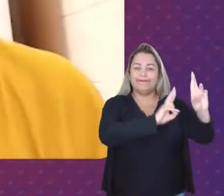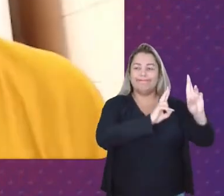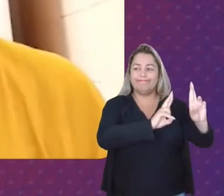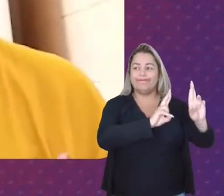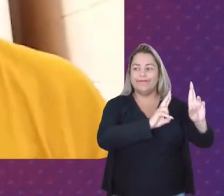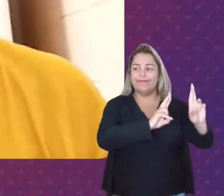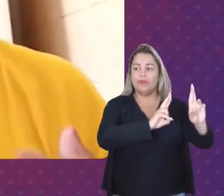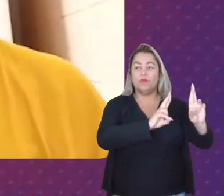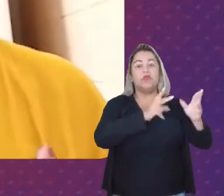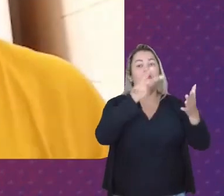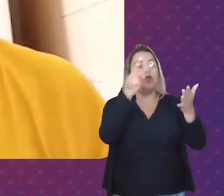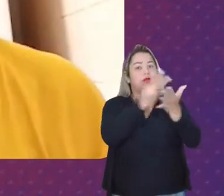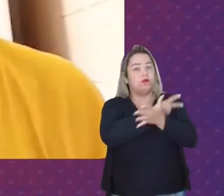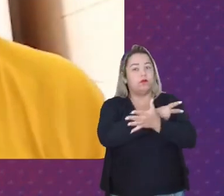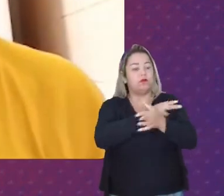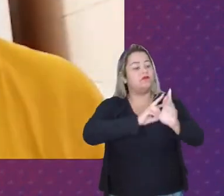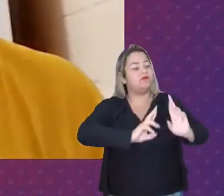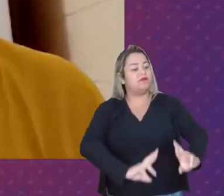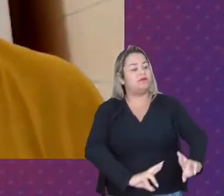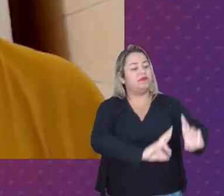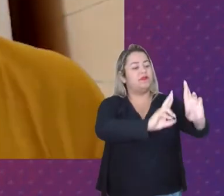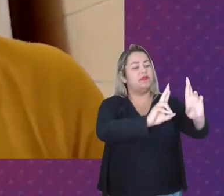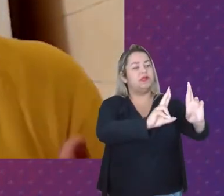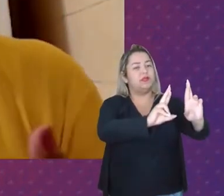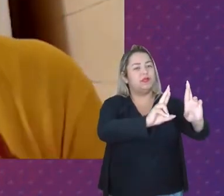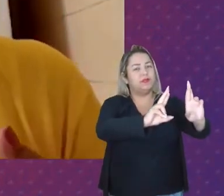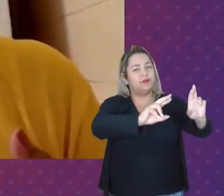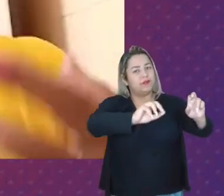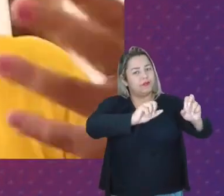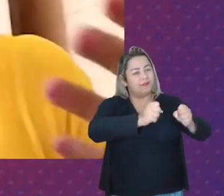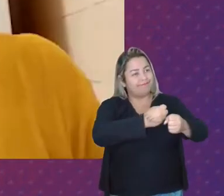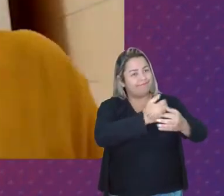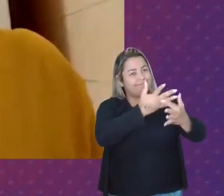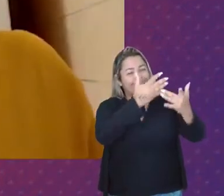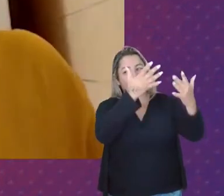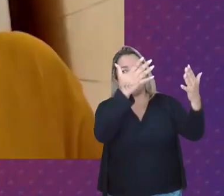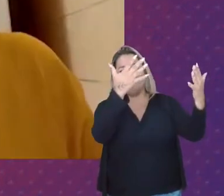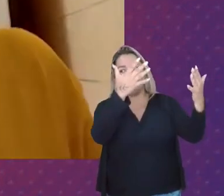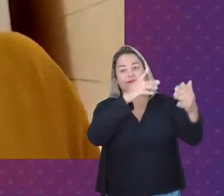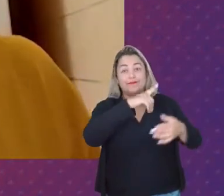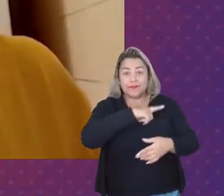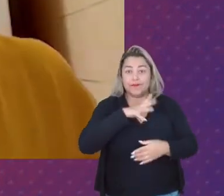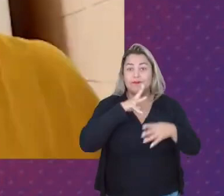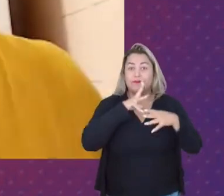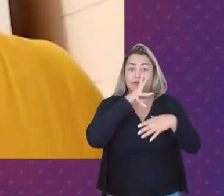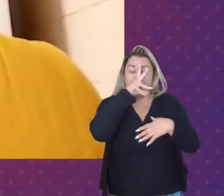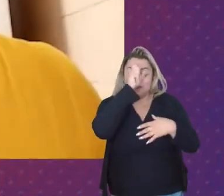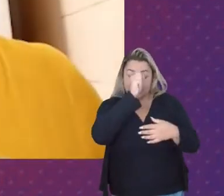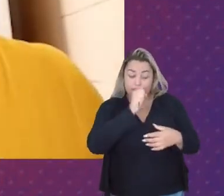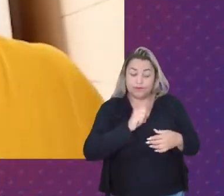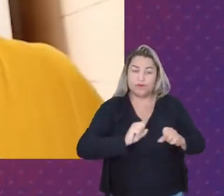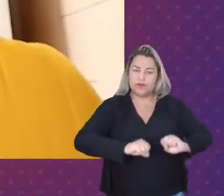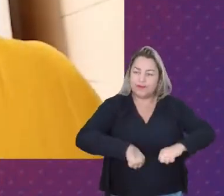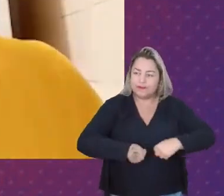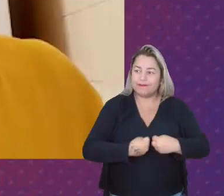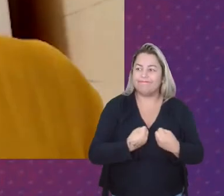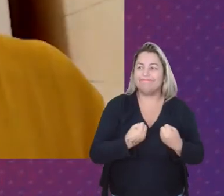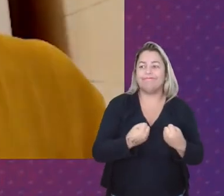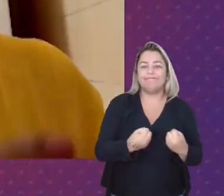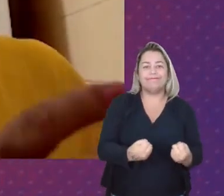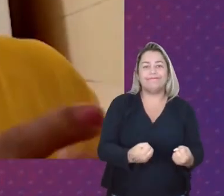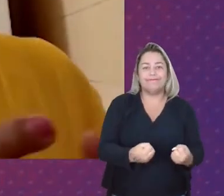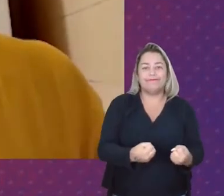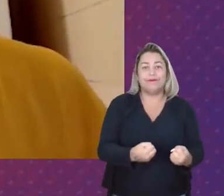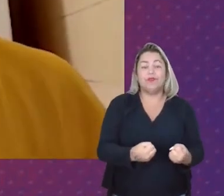brotar. Quando essa esperança começa a brotar, aí a gente tem mais força para ir para as ruas, para fazer com